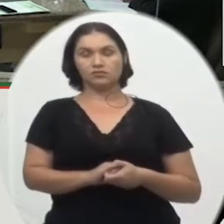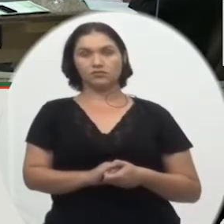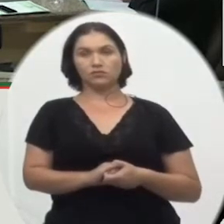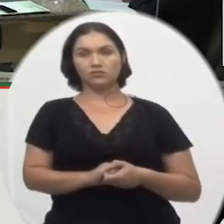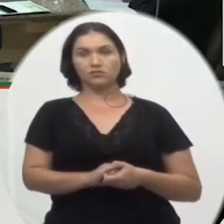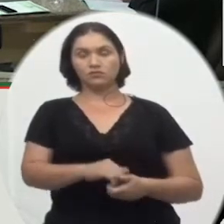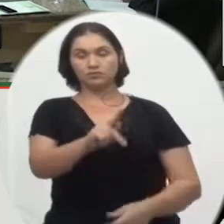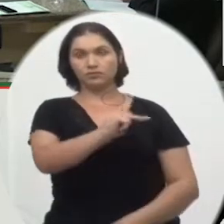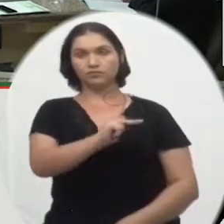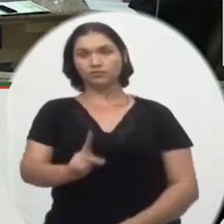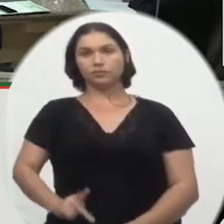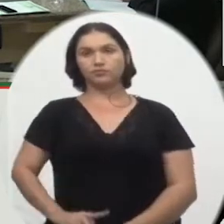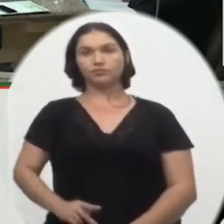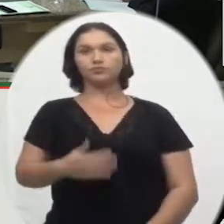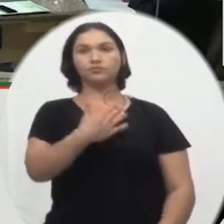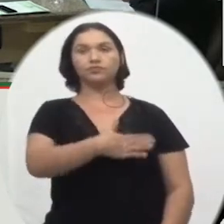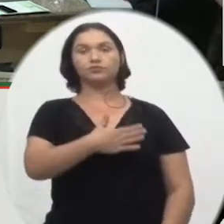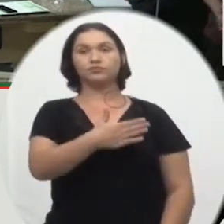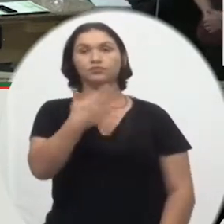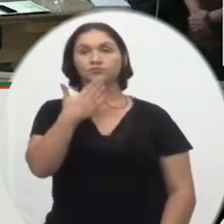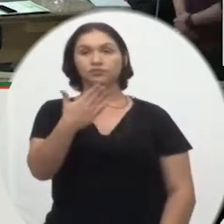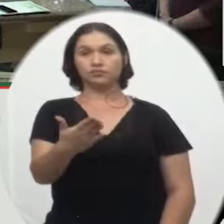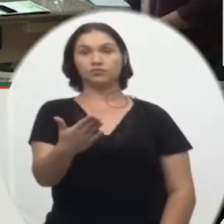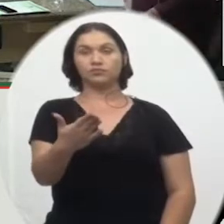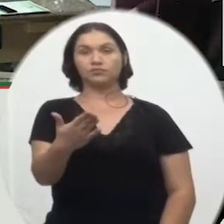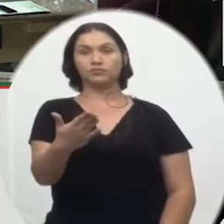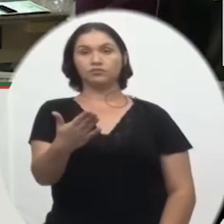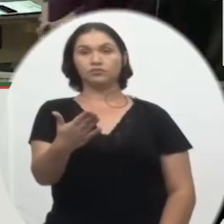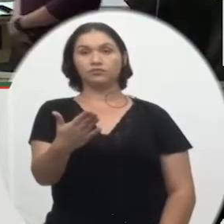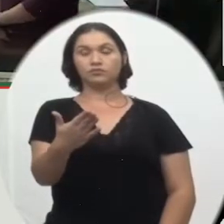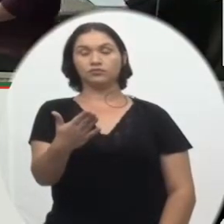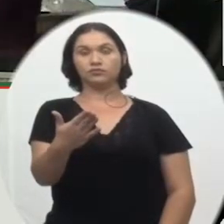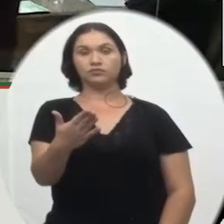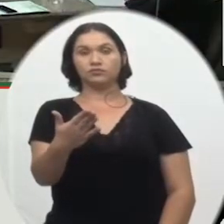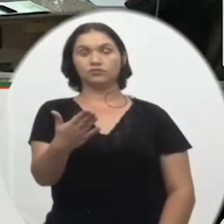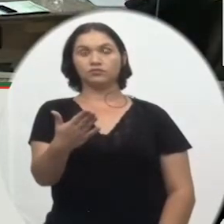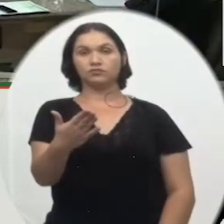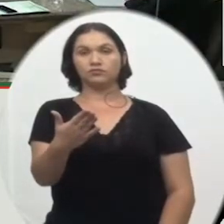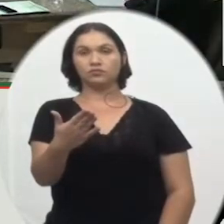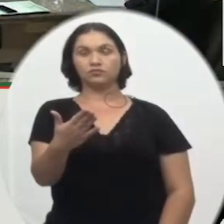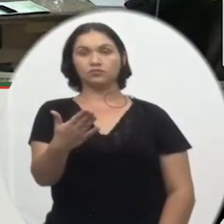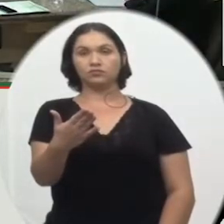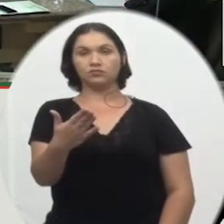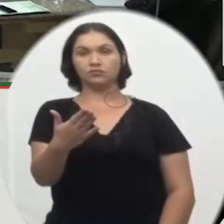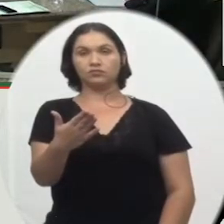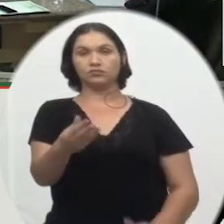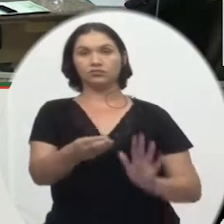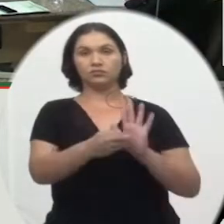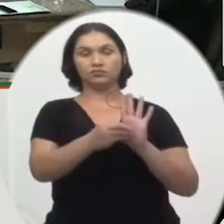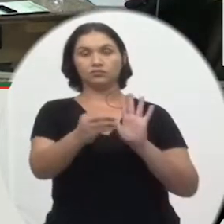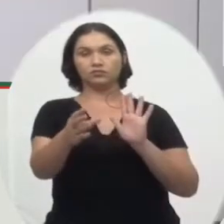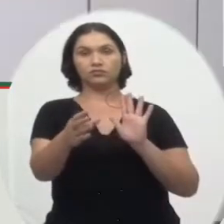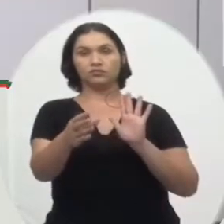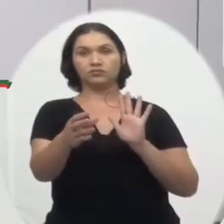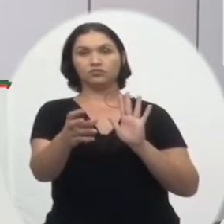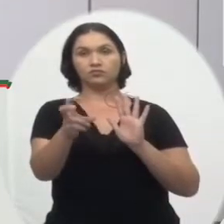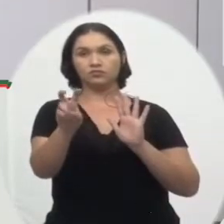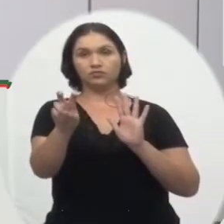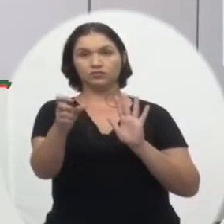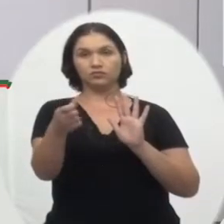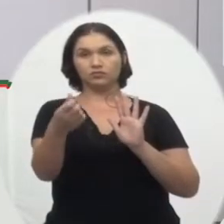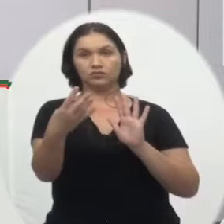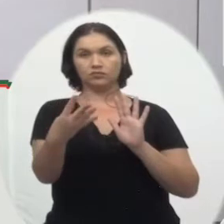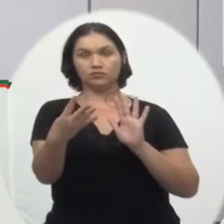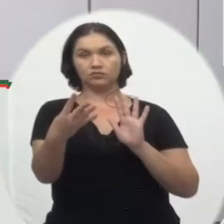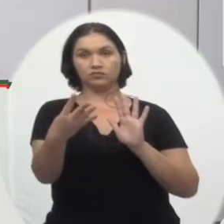Senhor presidente, eu gostaria de pedir para retirar a indicação